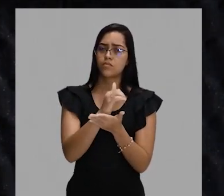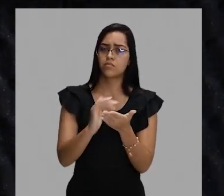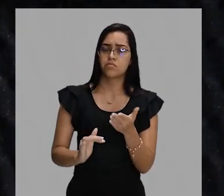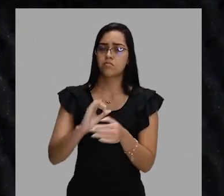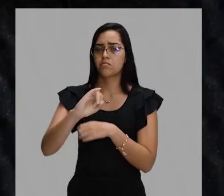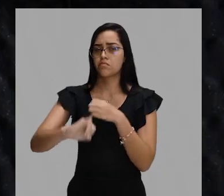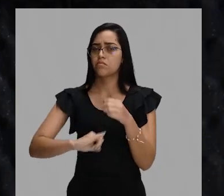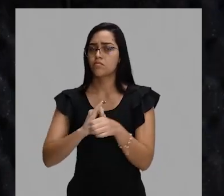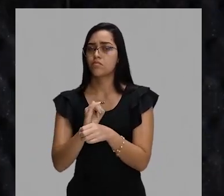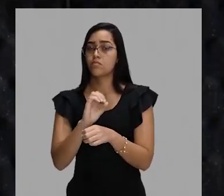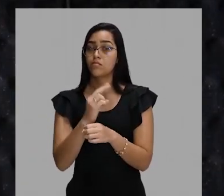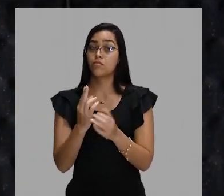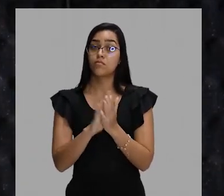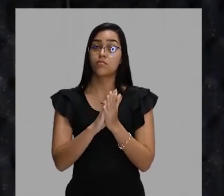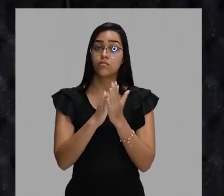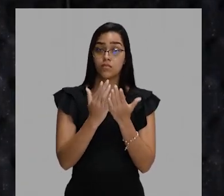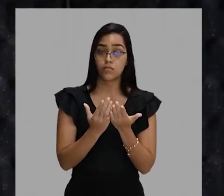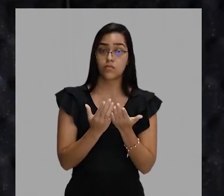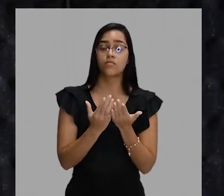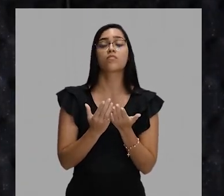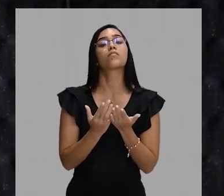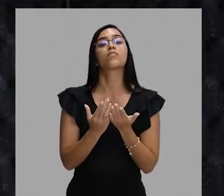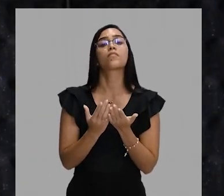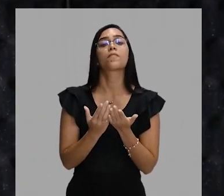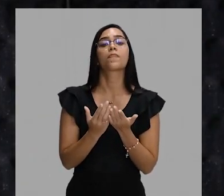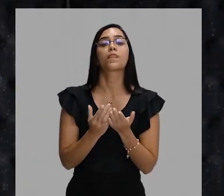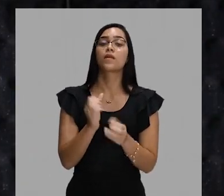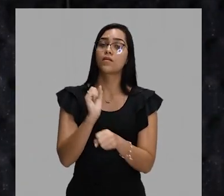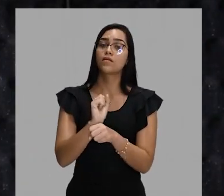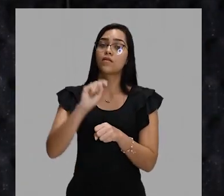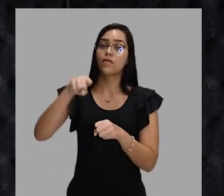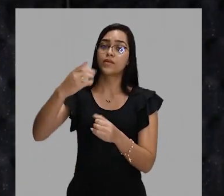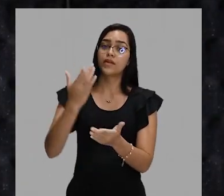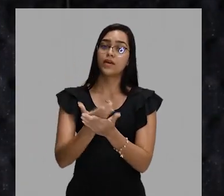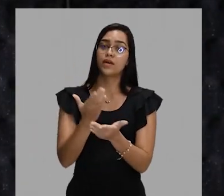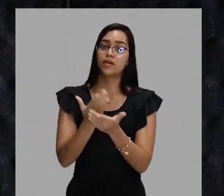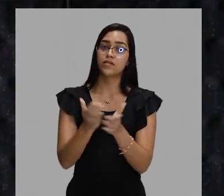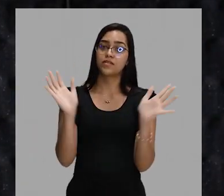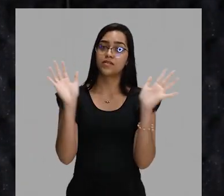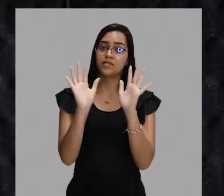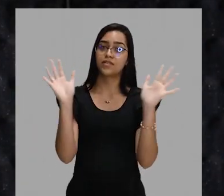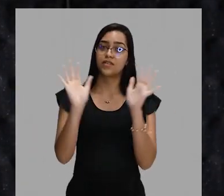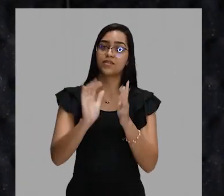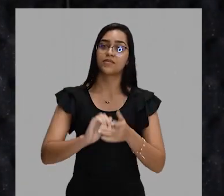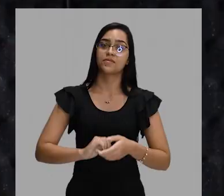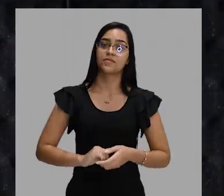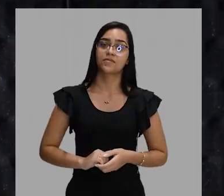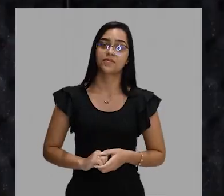da internet ou de livros, e aguardo vocês na próxima aula. Tchau, tchau.